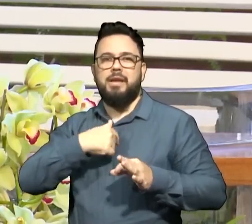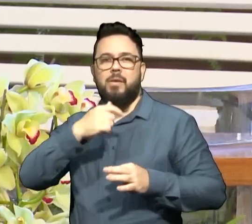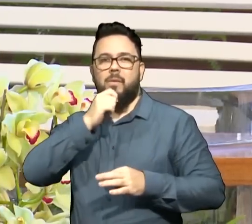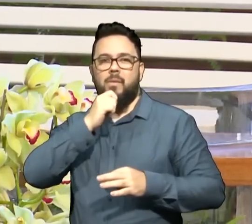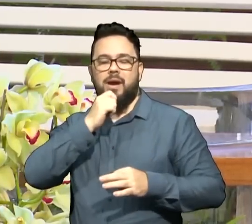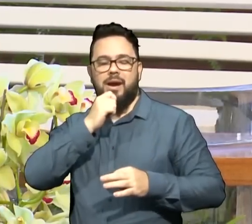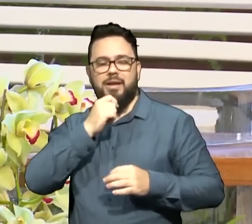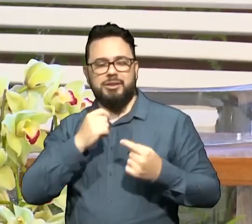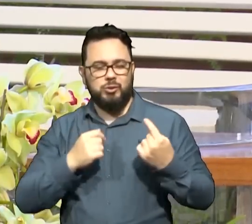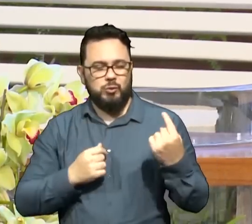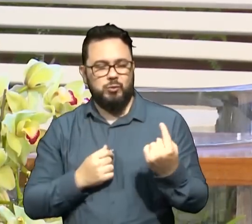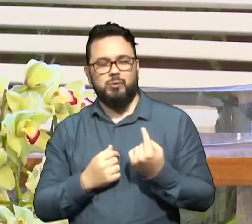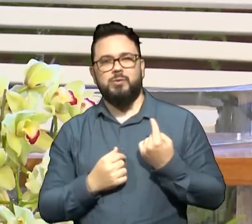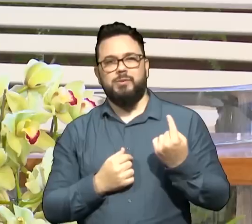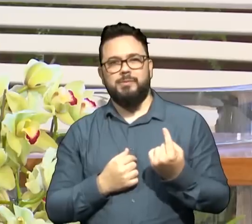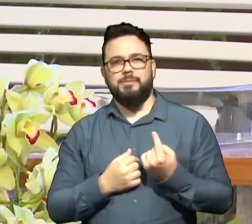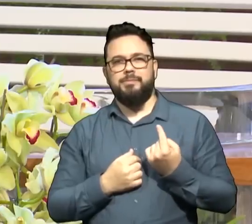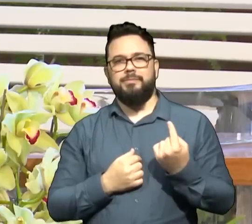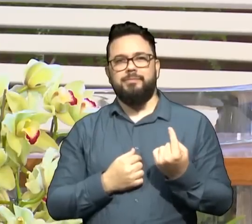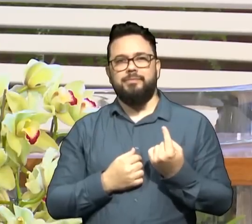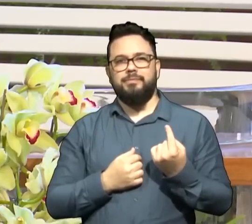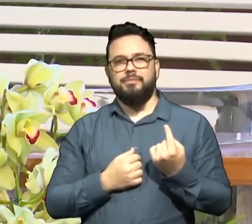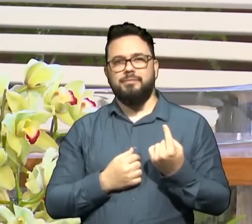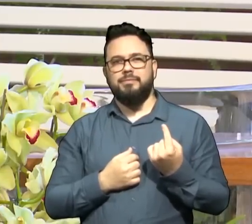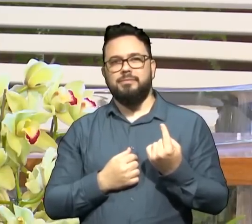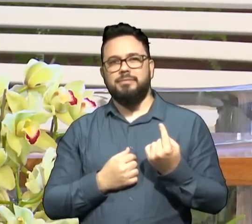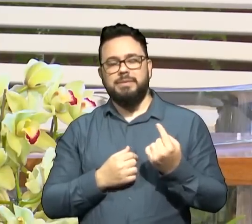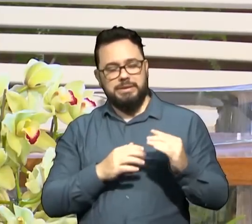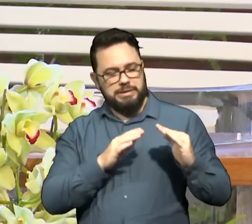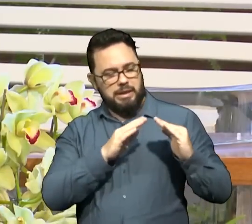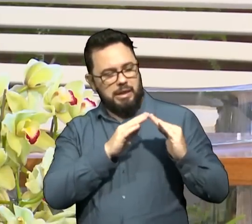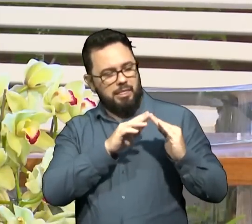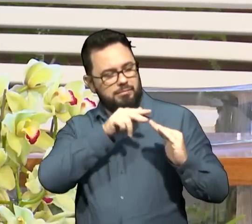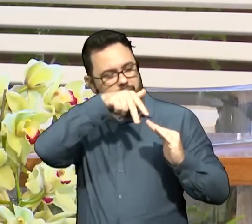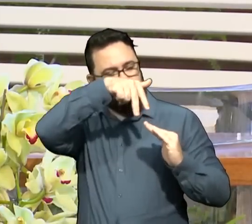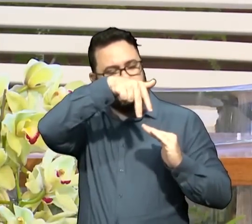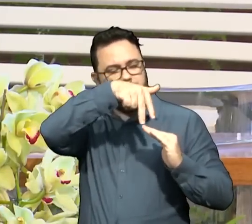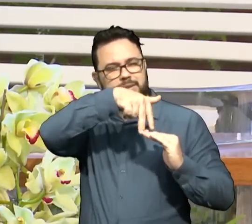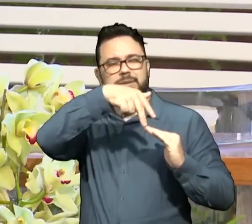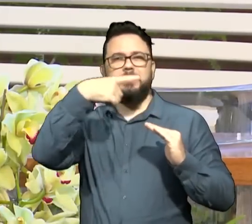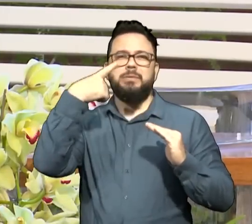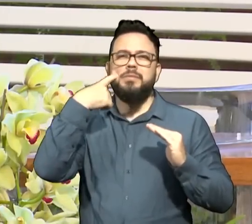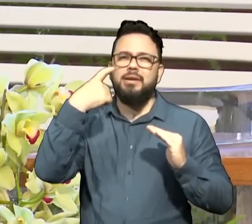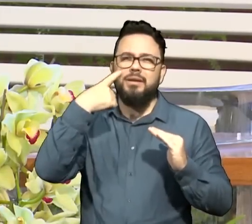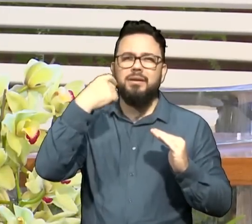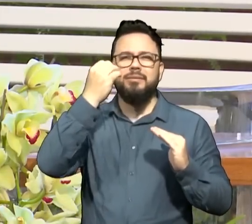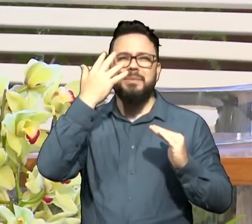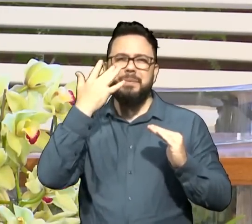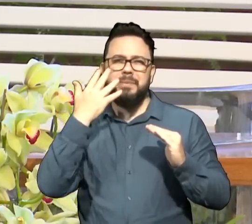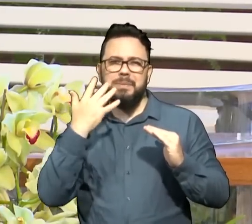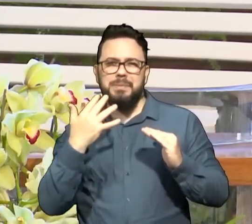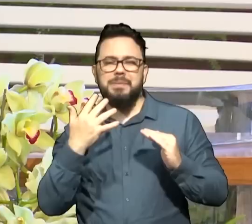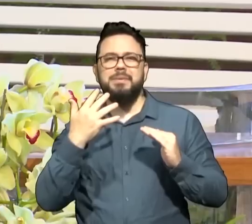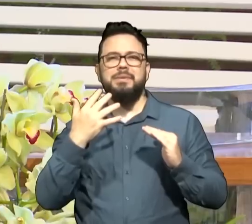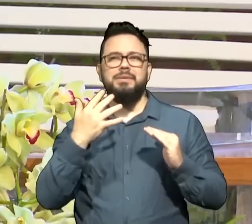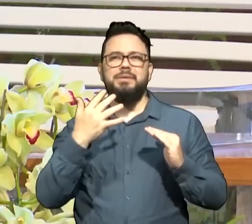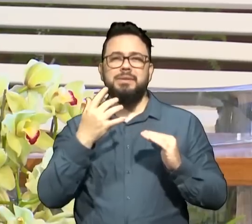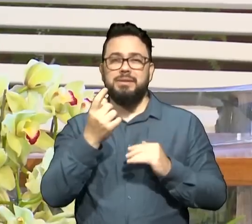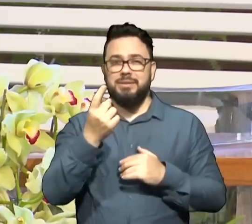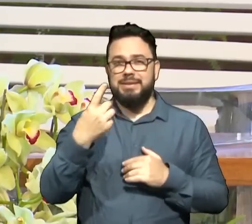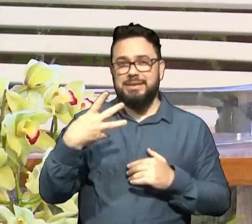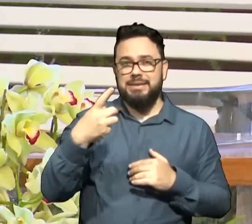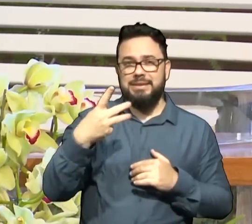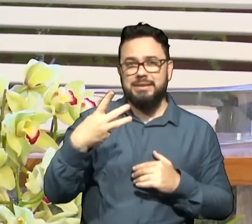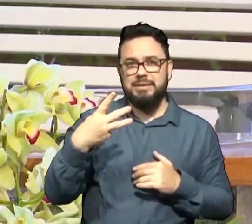de pá no alto da laje de uma casa chorando copiosamente com 13 anos de